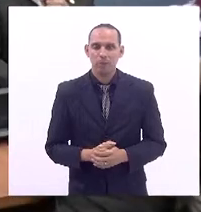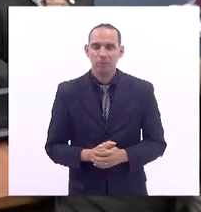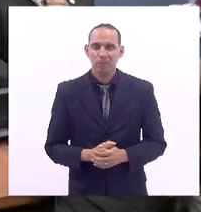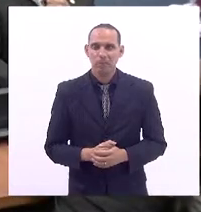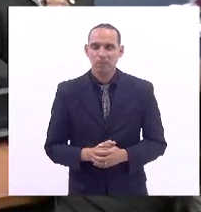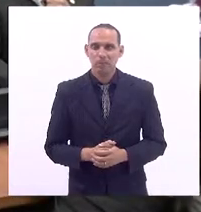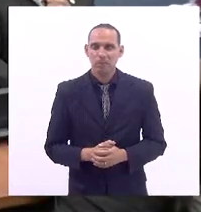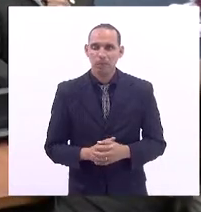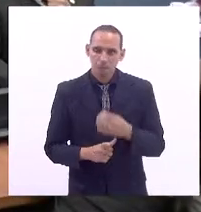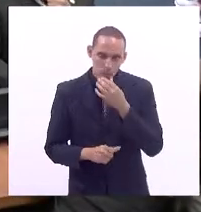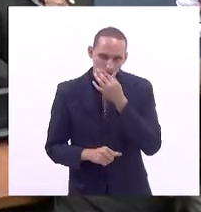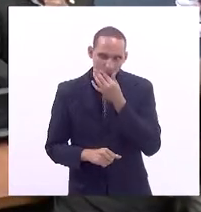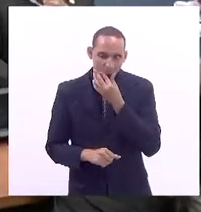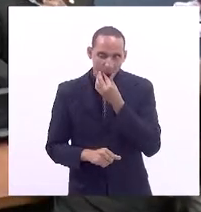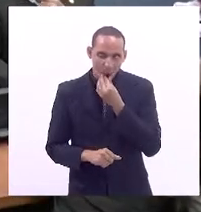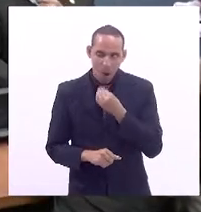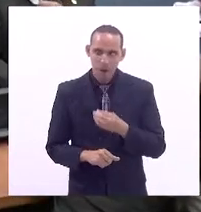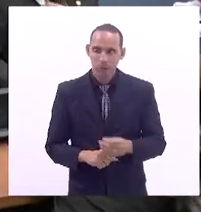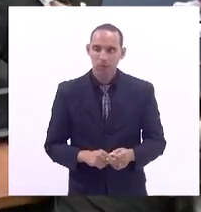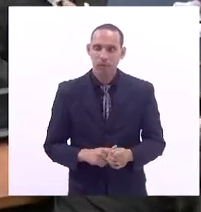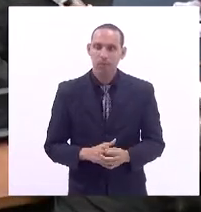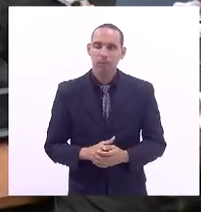a letra deferido